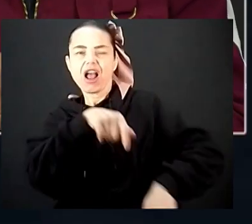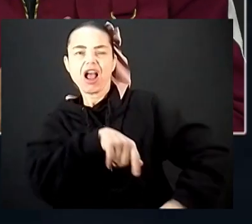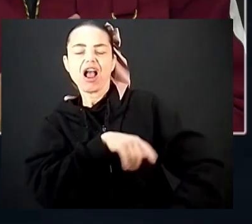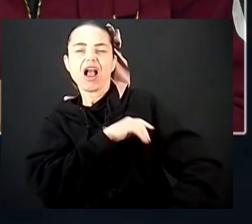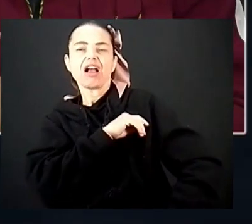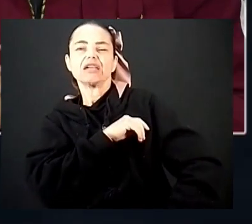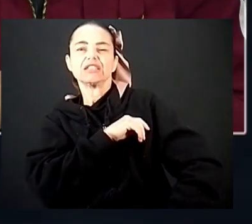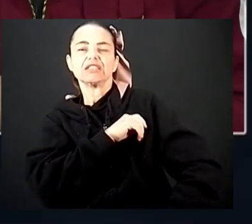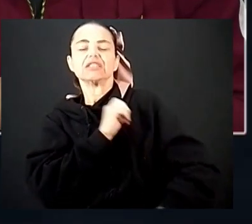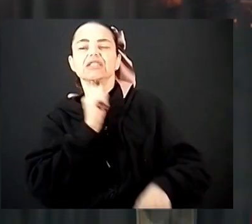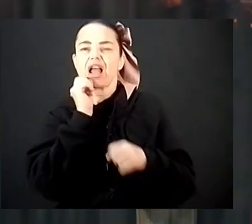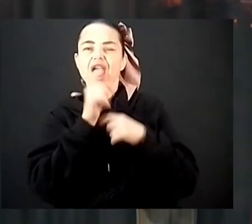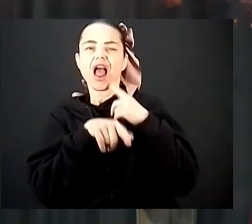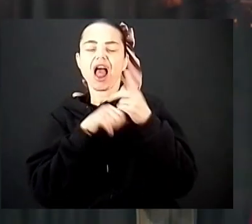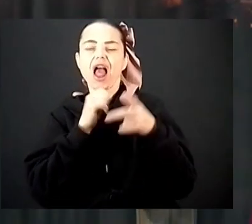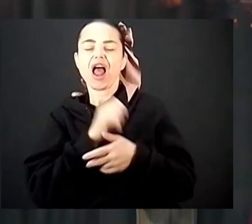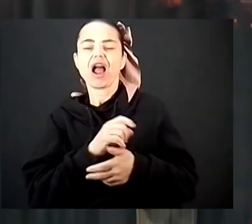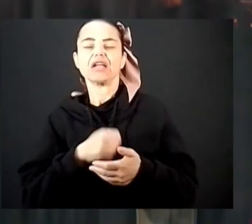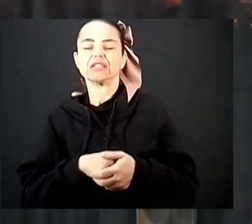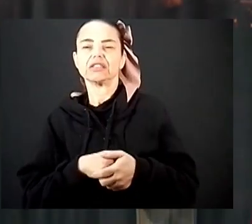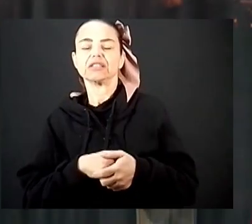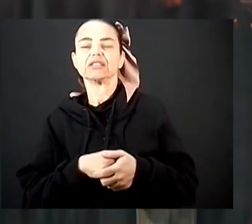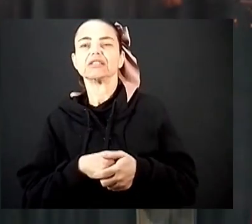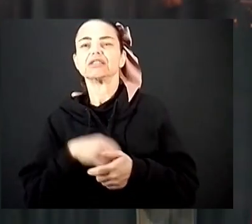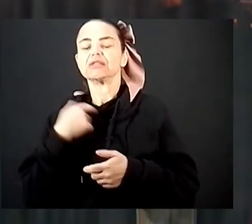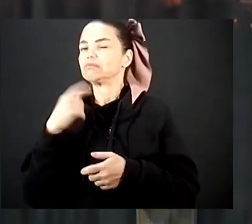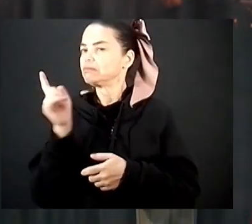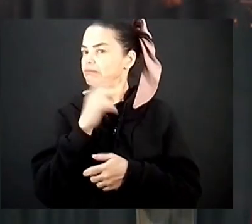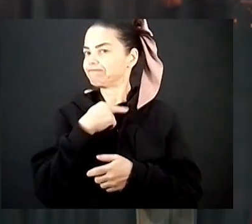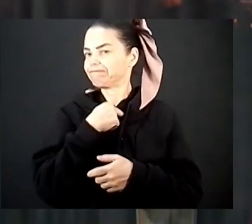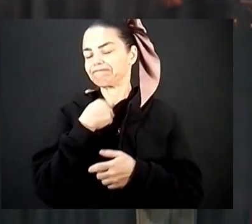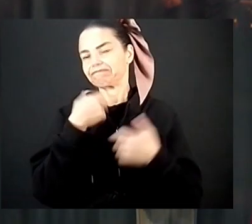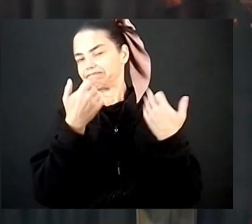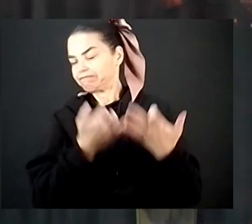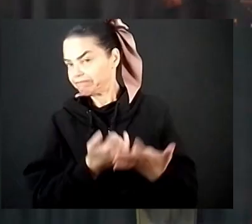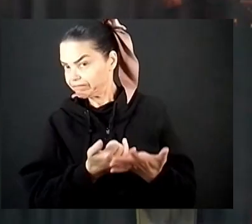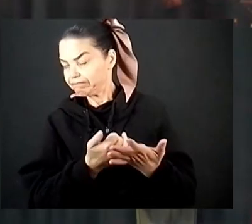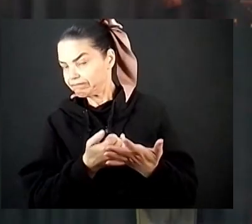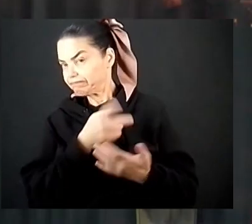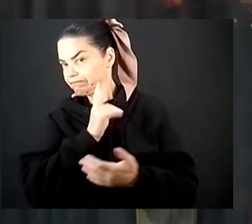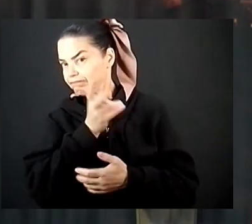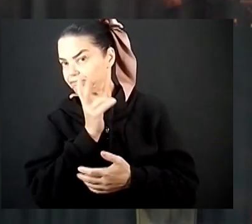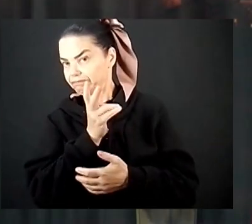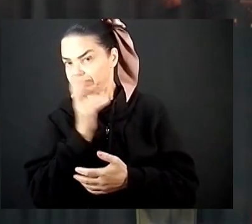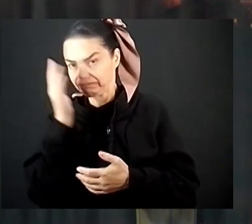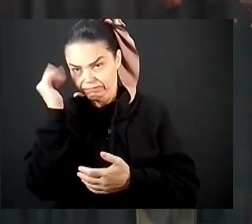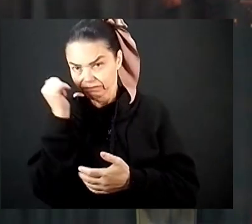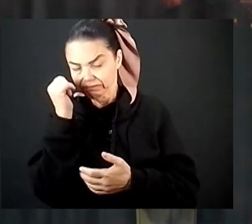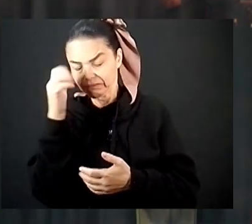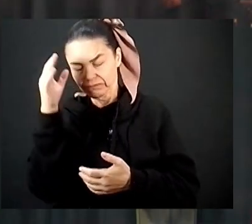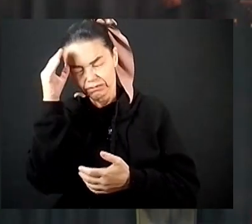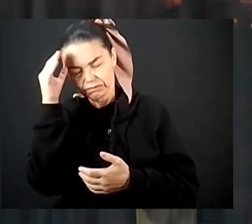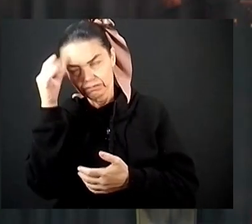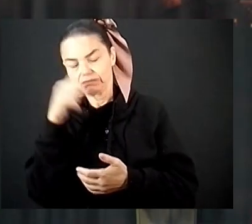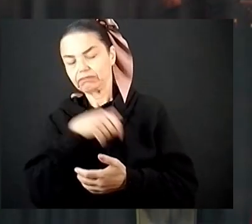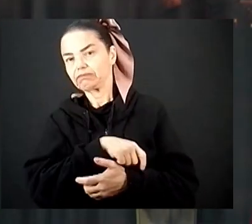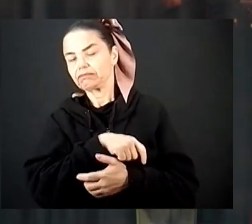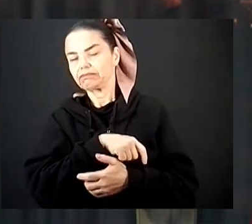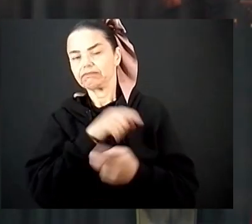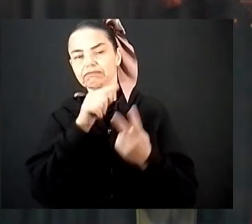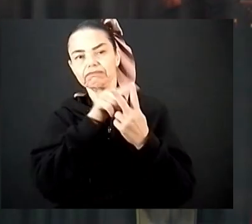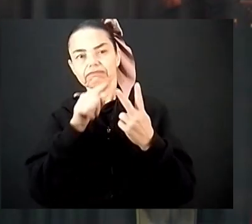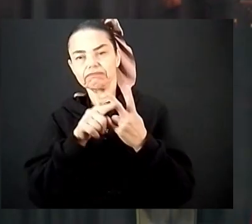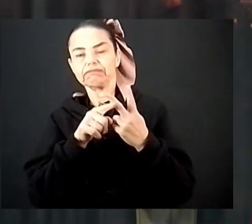na maioria das vezes? Olha, não posso dizer que sempre é consciente ou inconsciente. Eu acho que tem dos dois formas. Eu acho